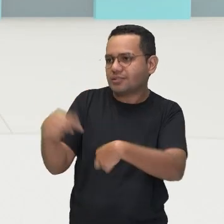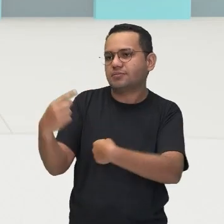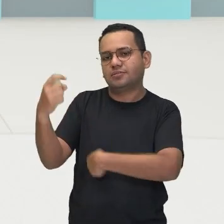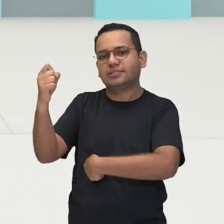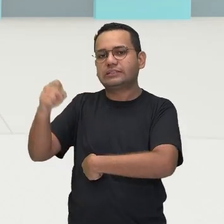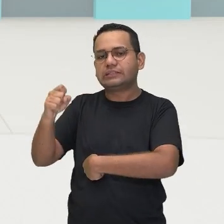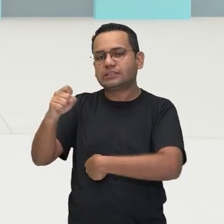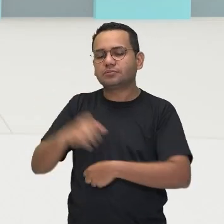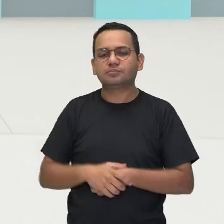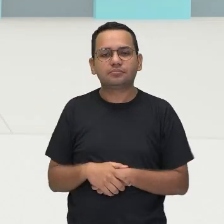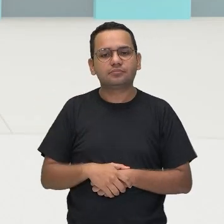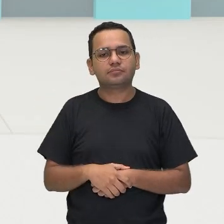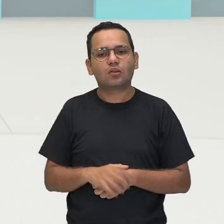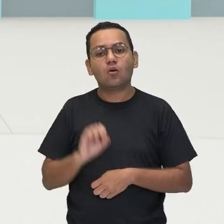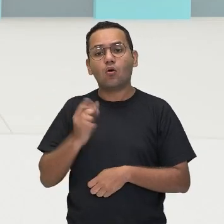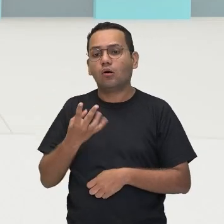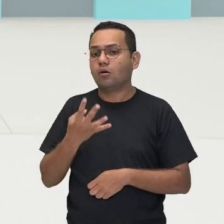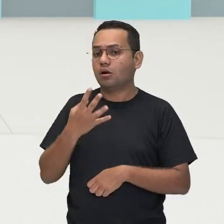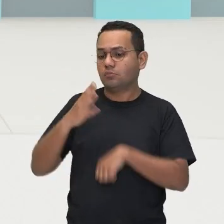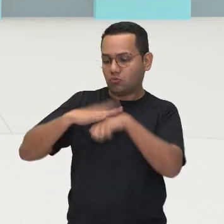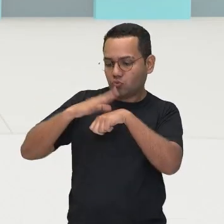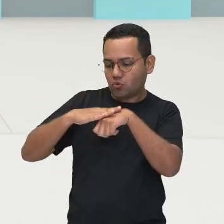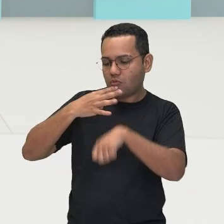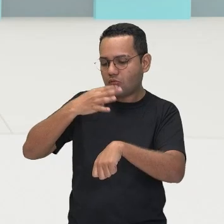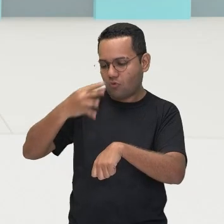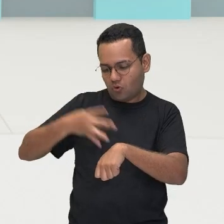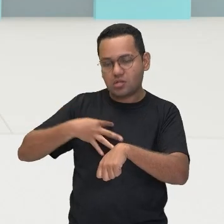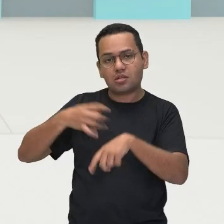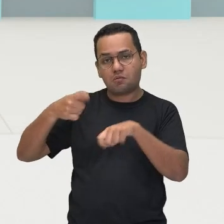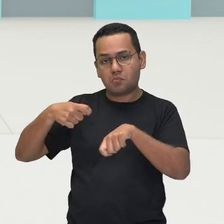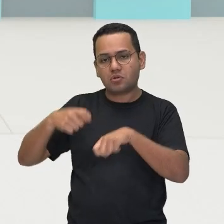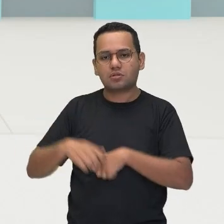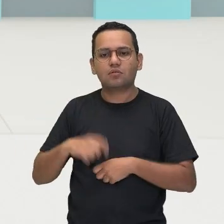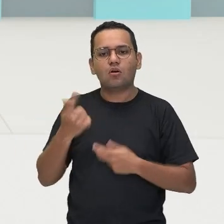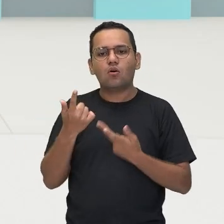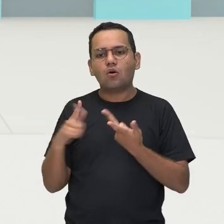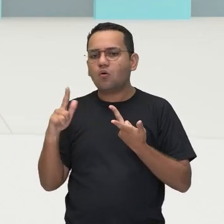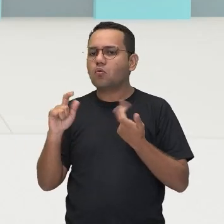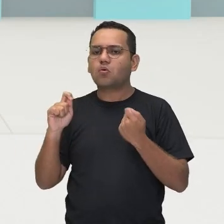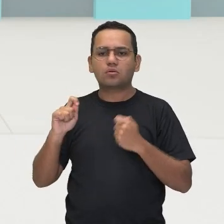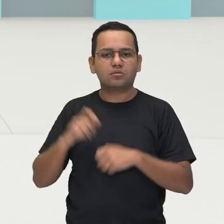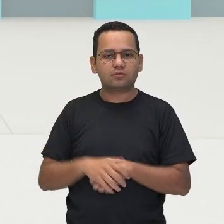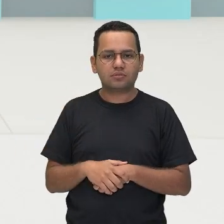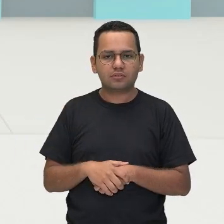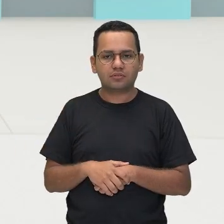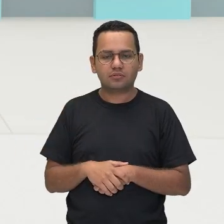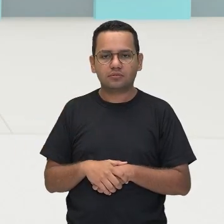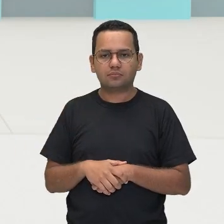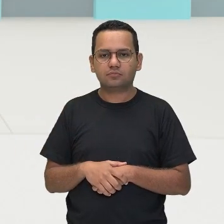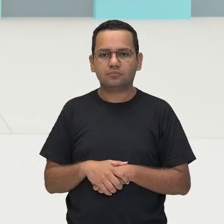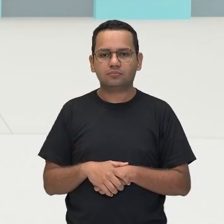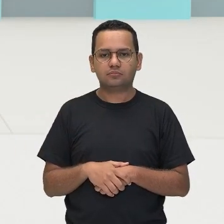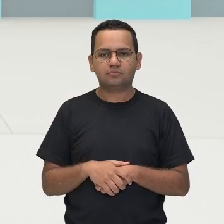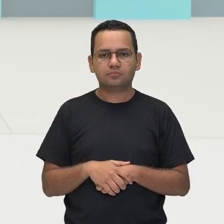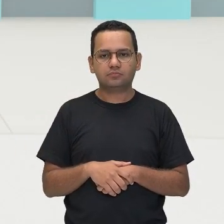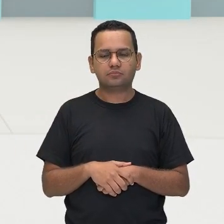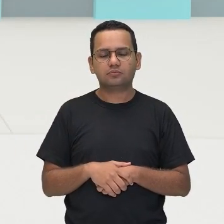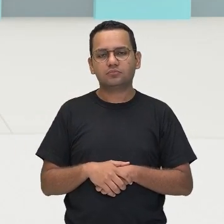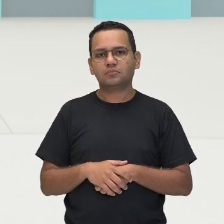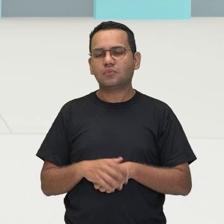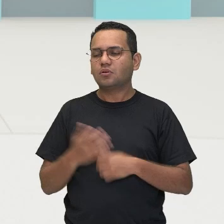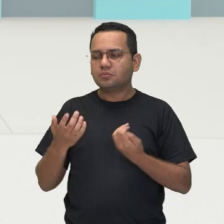se autoconhecer a ampliação da capacidade né como vocês vão ver aí já já na tela para